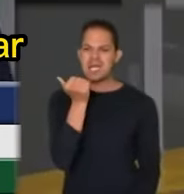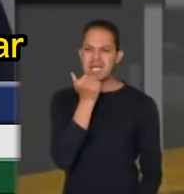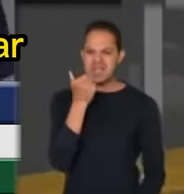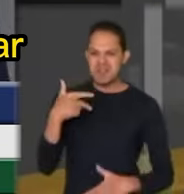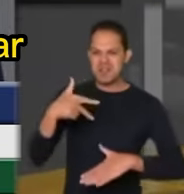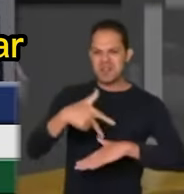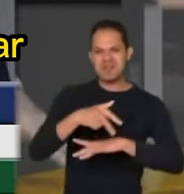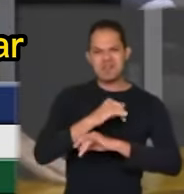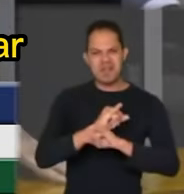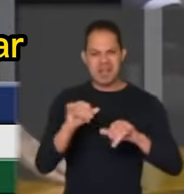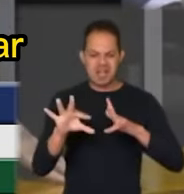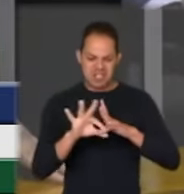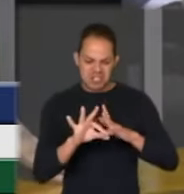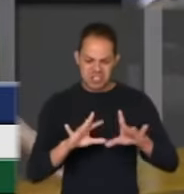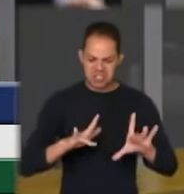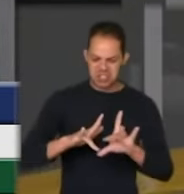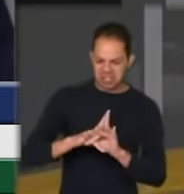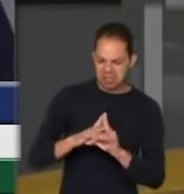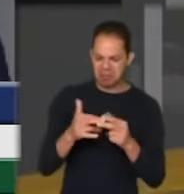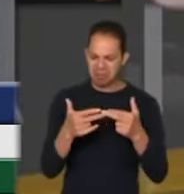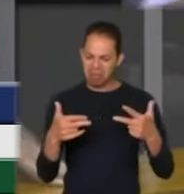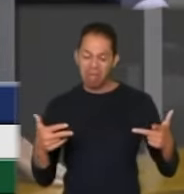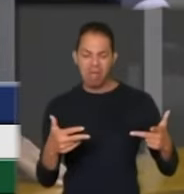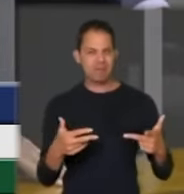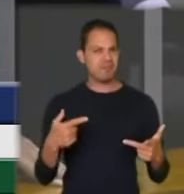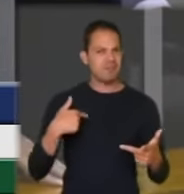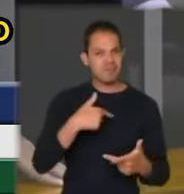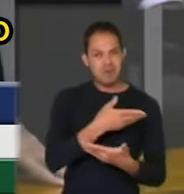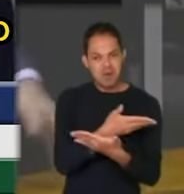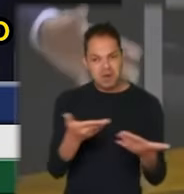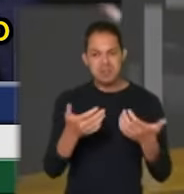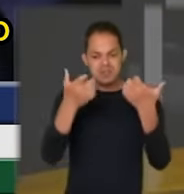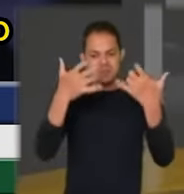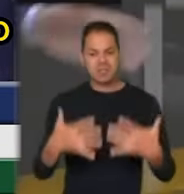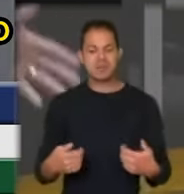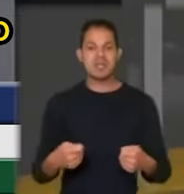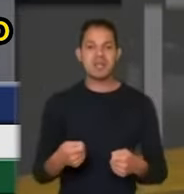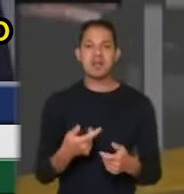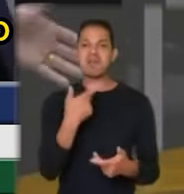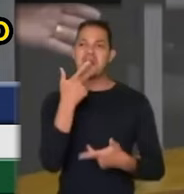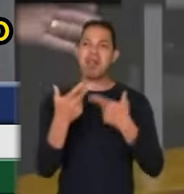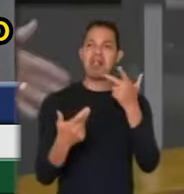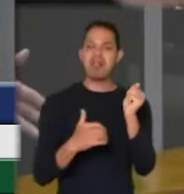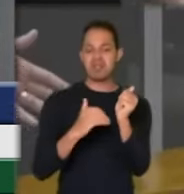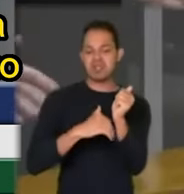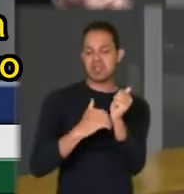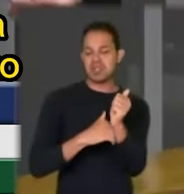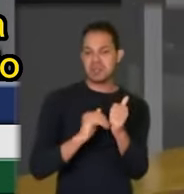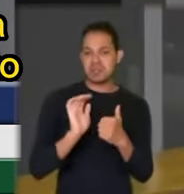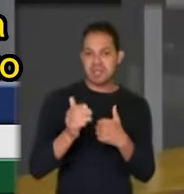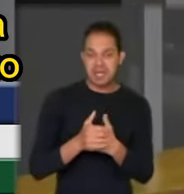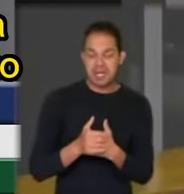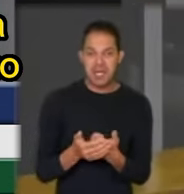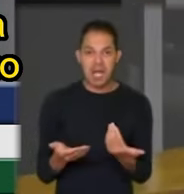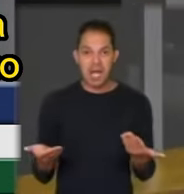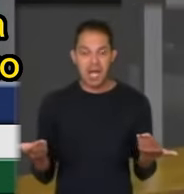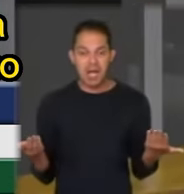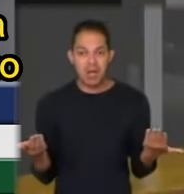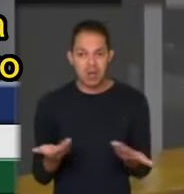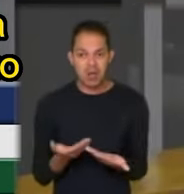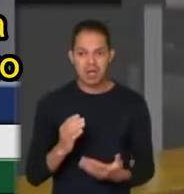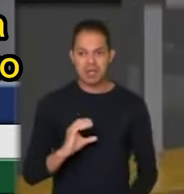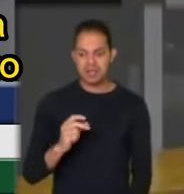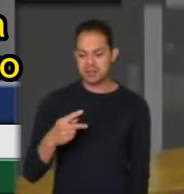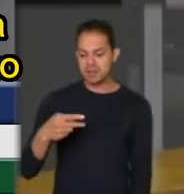vocês que têm que se explicar. Falavam tanto do orçamento secreto, estão agora cheios de medo de uma CPMI a ponto de oferecer